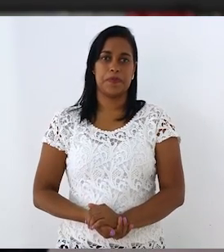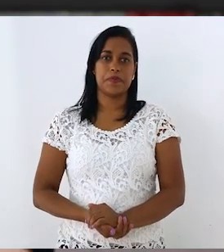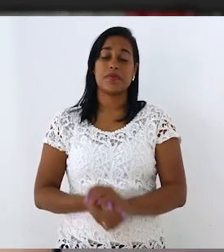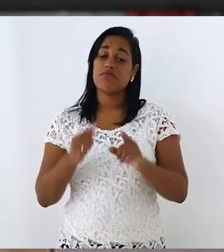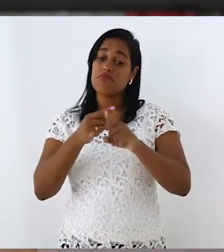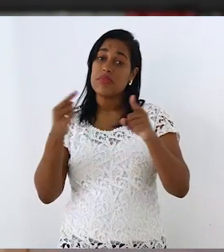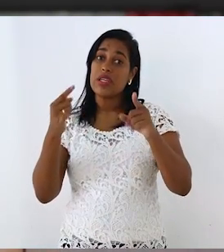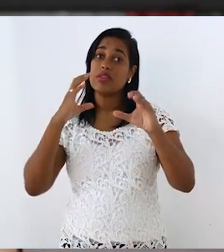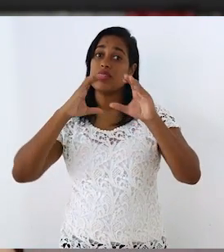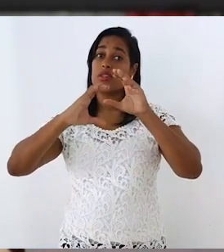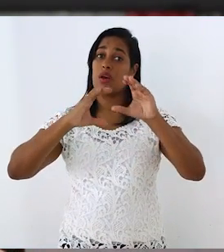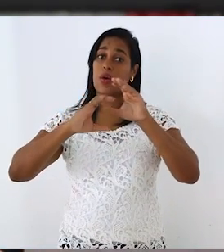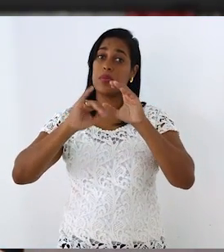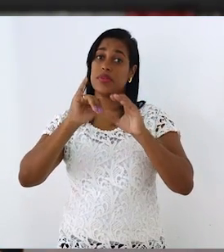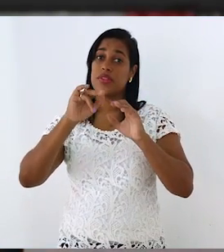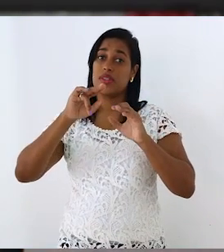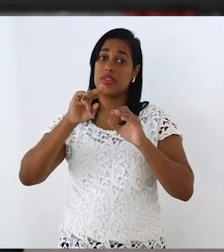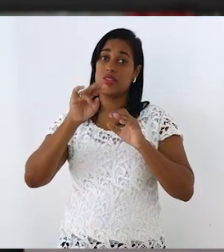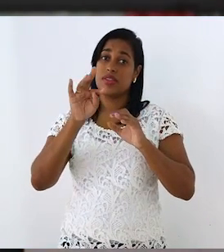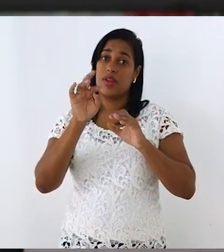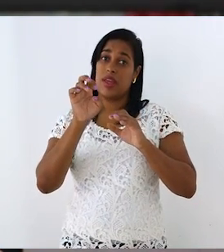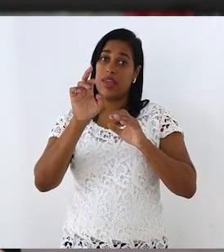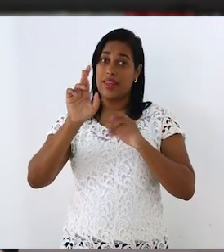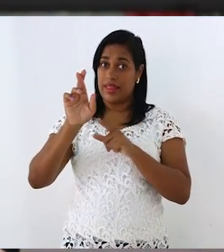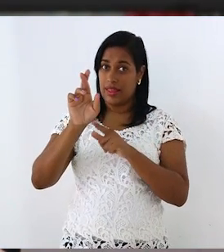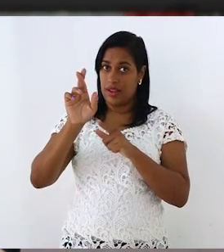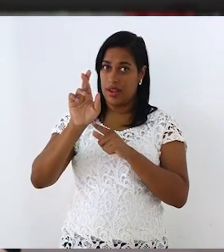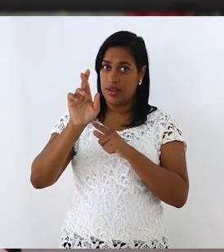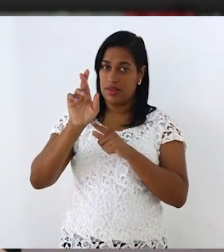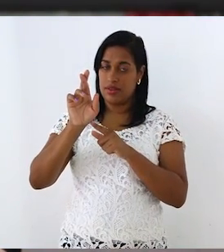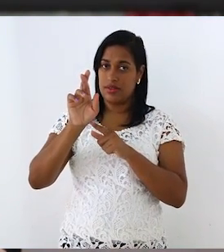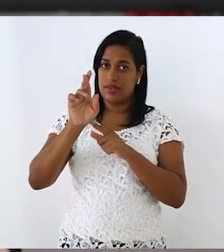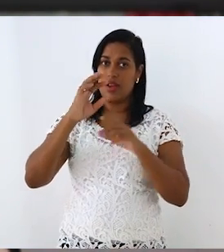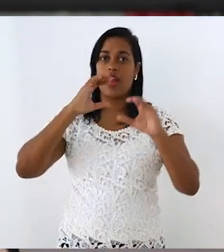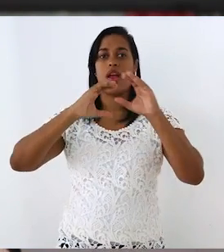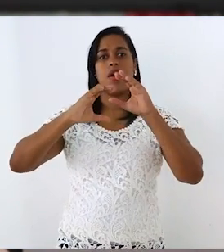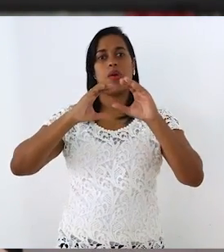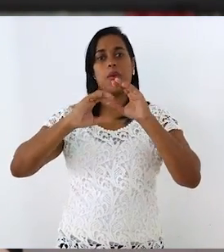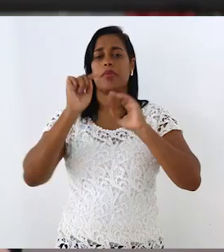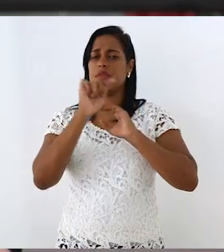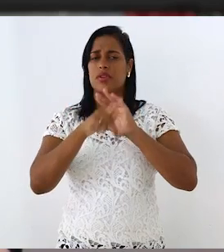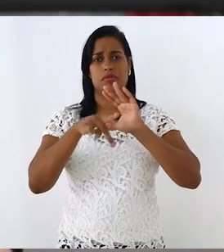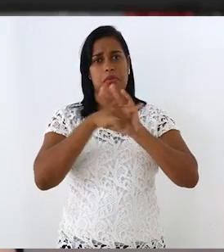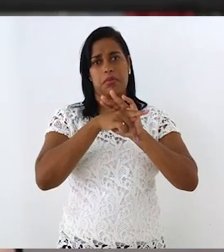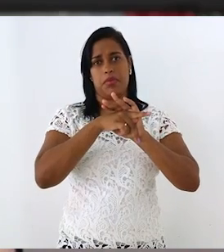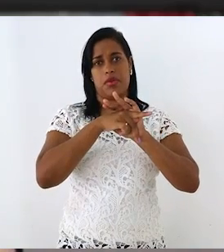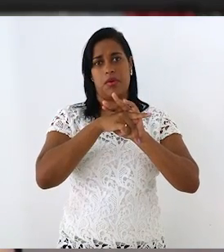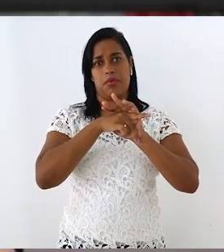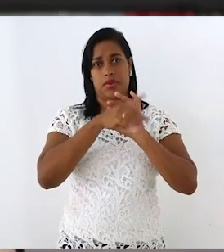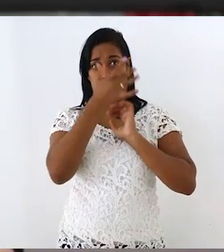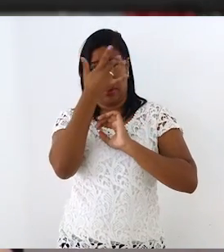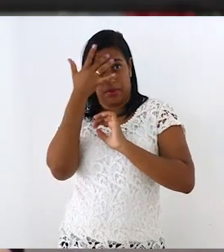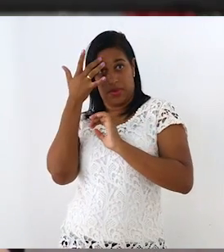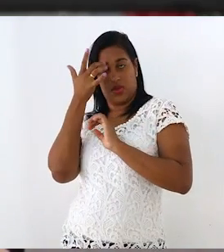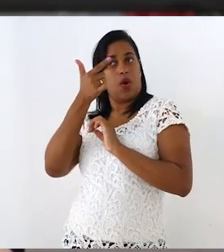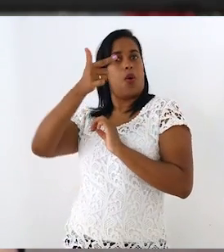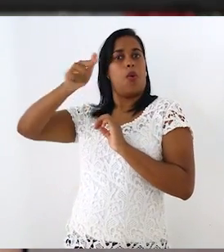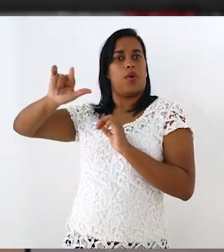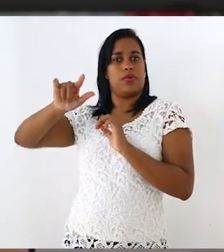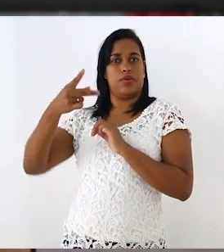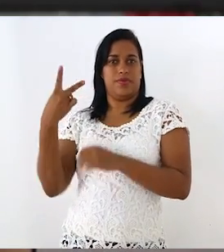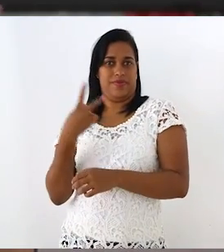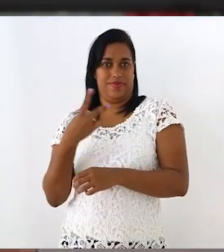a comunicação interpessoal é a comunicação dele, do indivíduo, com o outro,